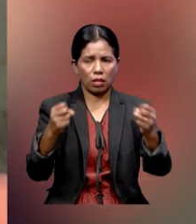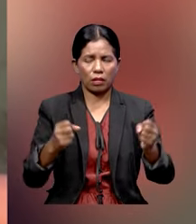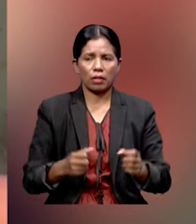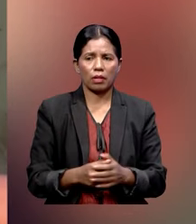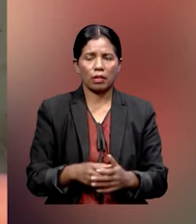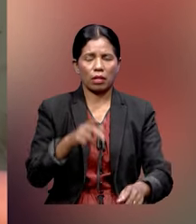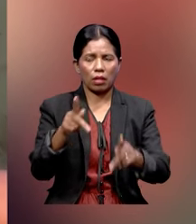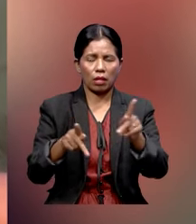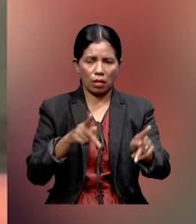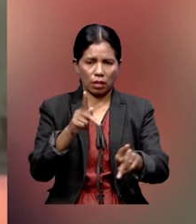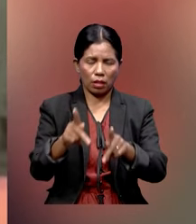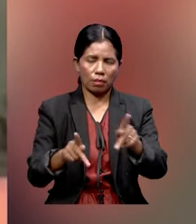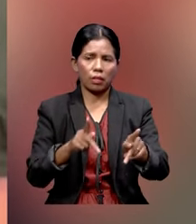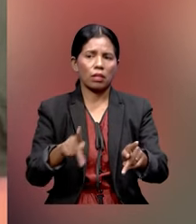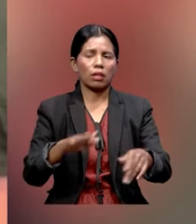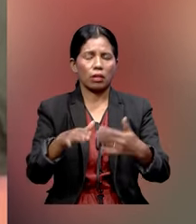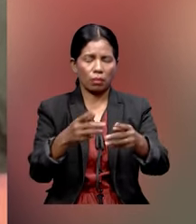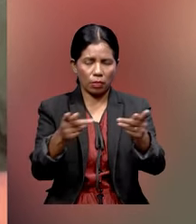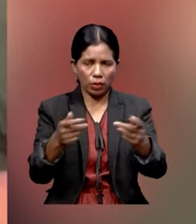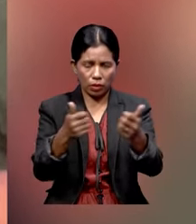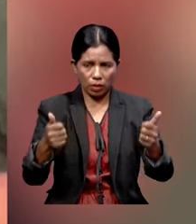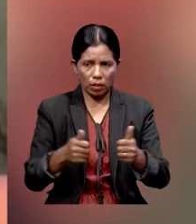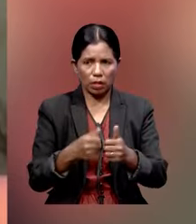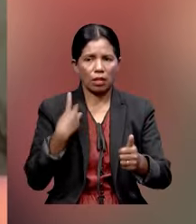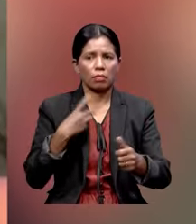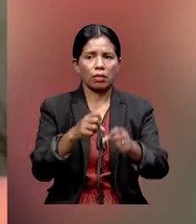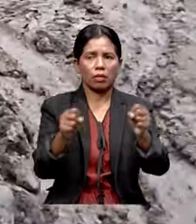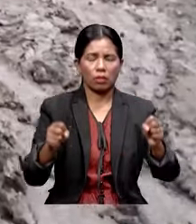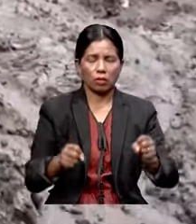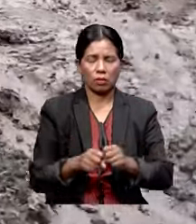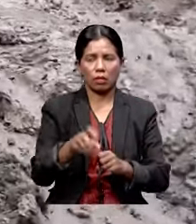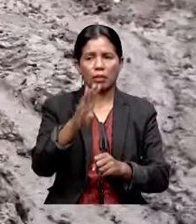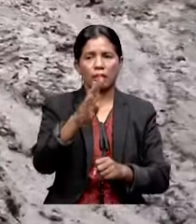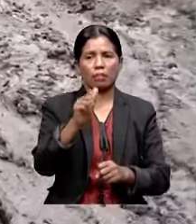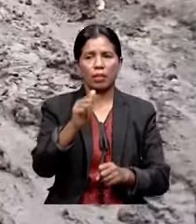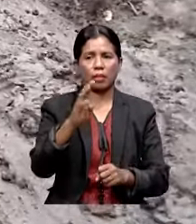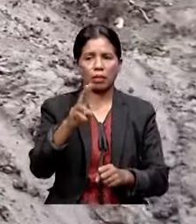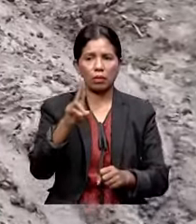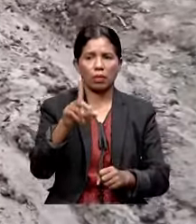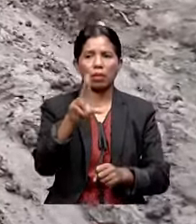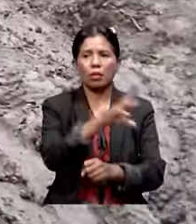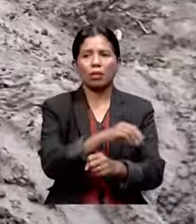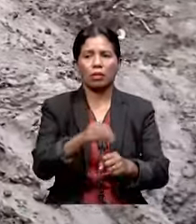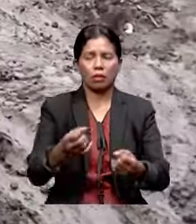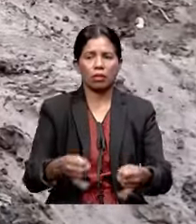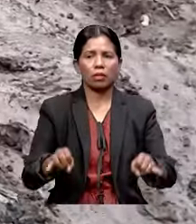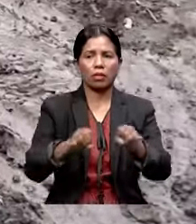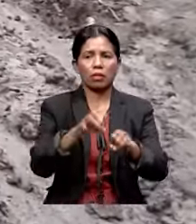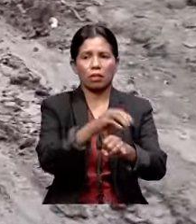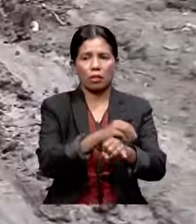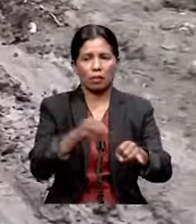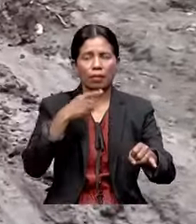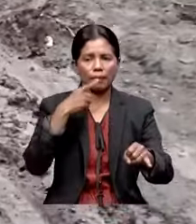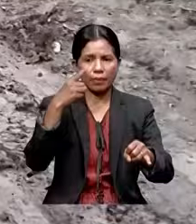ami komunidade posto atulare i liliu ba ami suku Babulu. Antes ne Instituto de Gestão de Equipamento mos